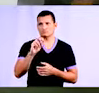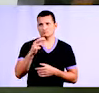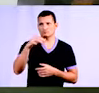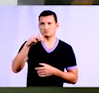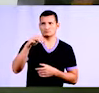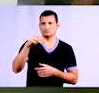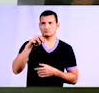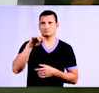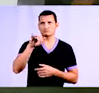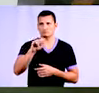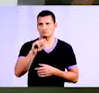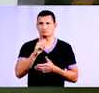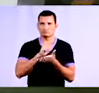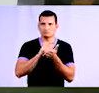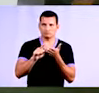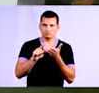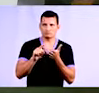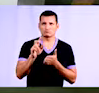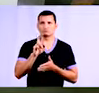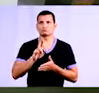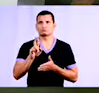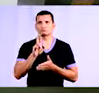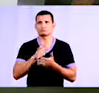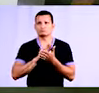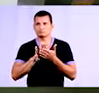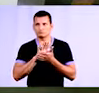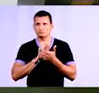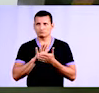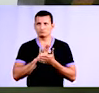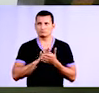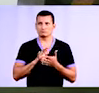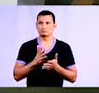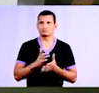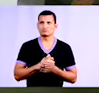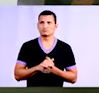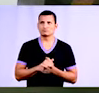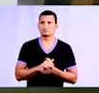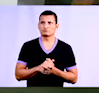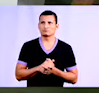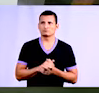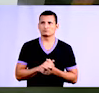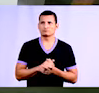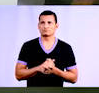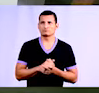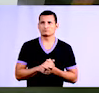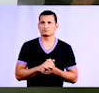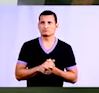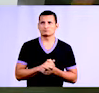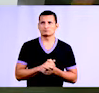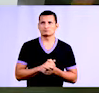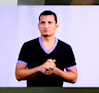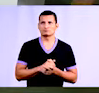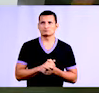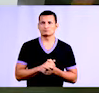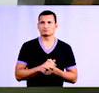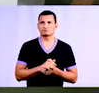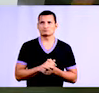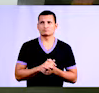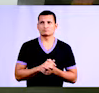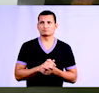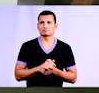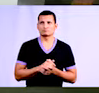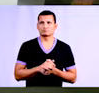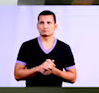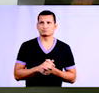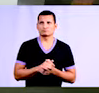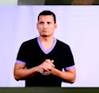exatamente. Utilizando ela da melhor Completamente. Forma. Você pode fazer uma ideia, professora, da seguinte forma, ó, eu